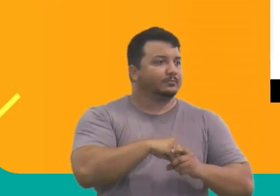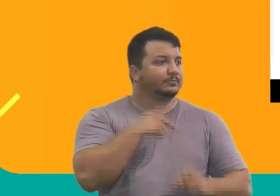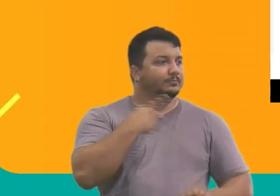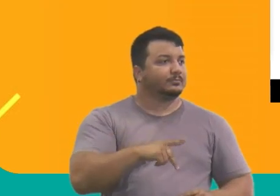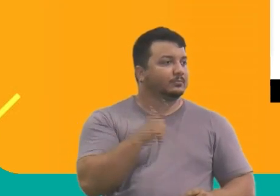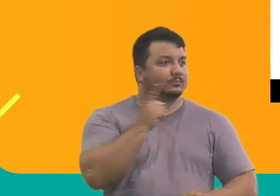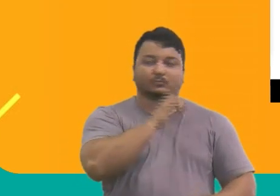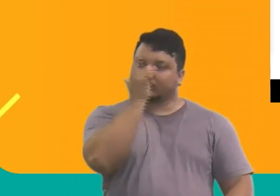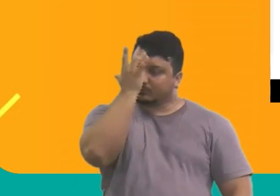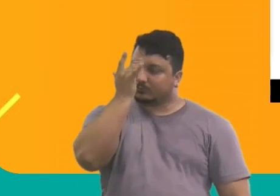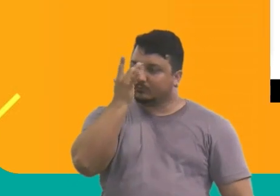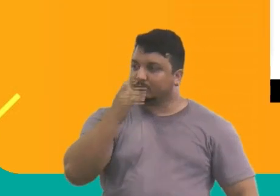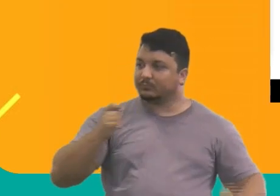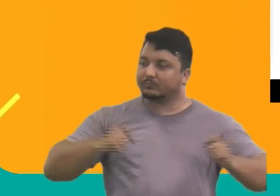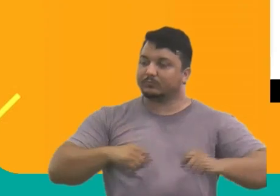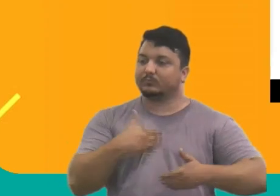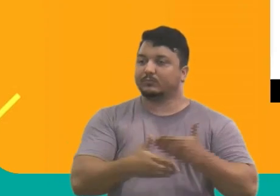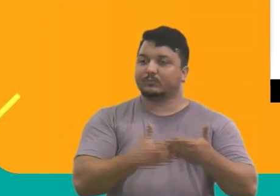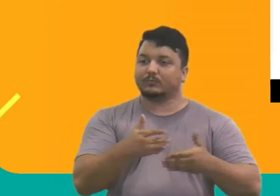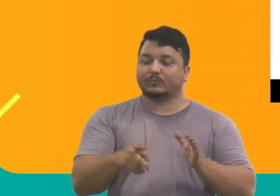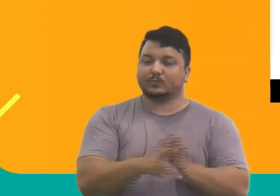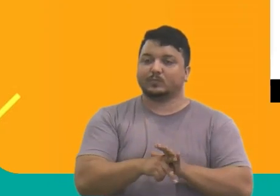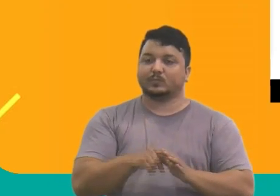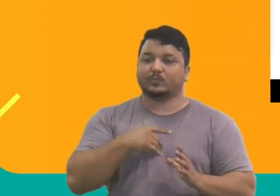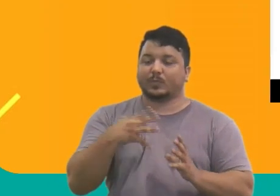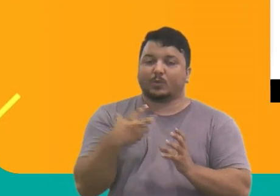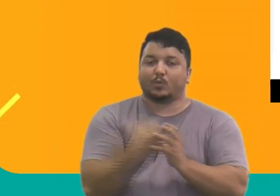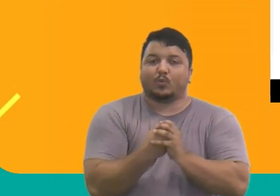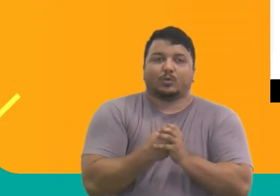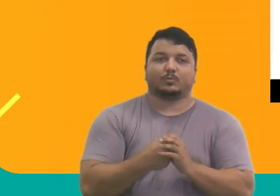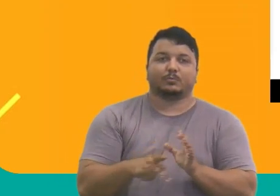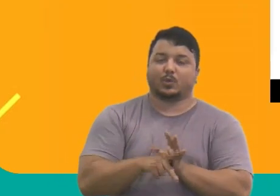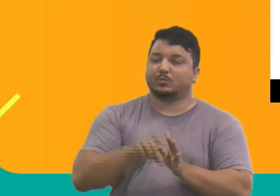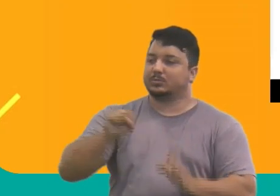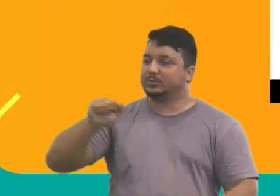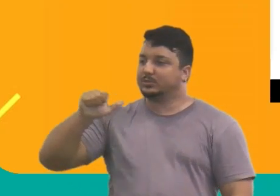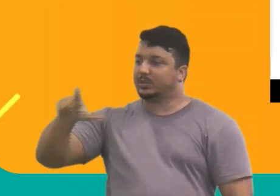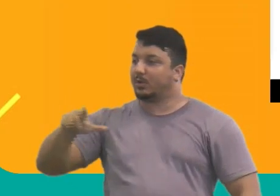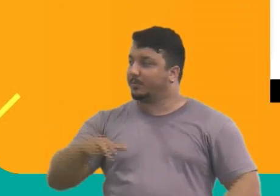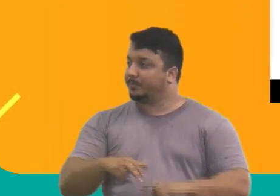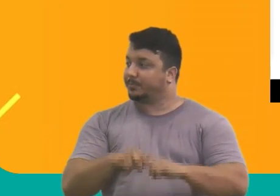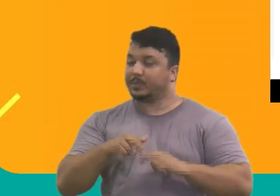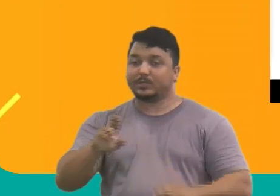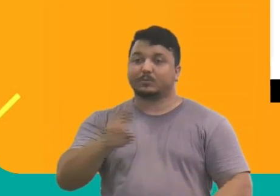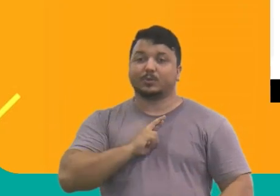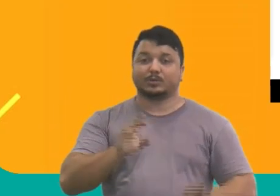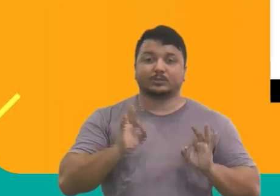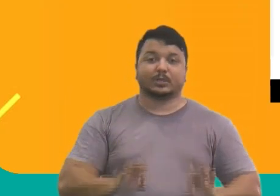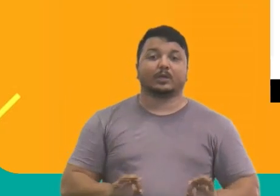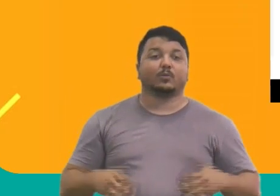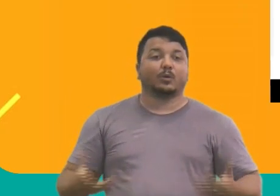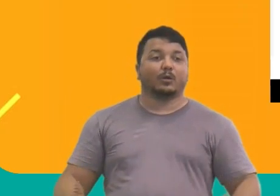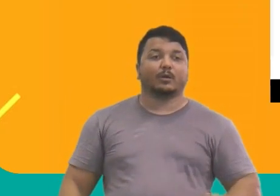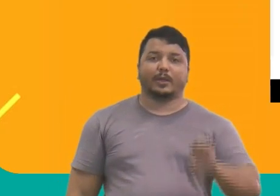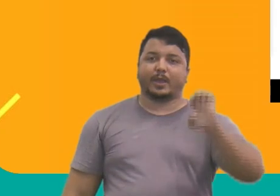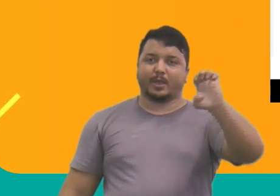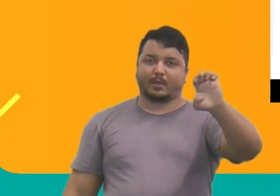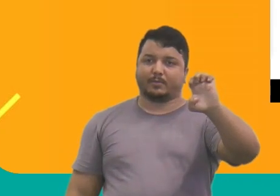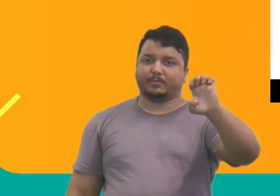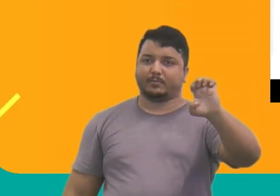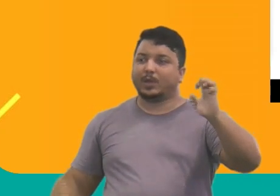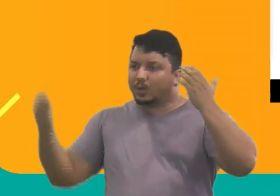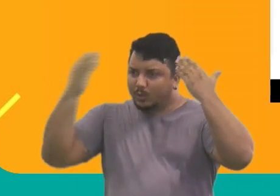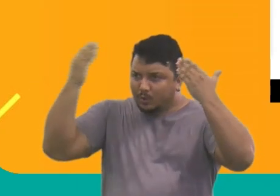exatamente facilitando o processo de incorporação do sal. É por isso que nossa resposta é item E.